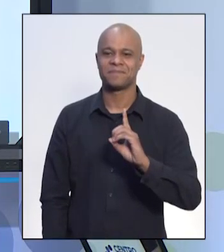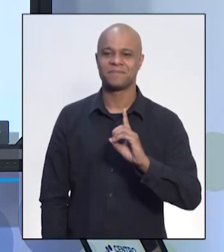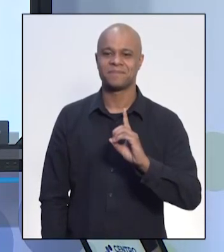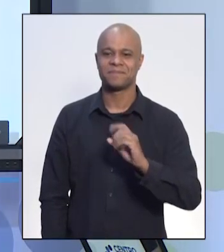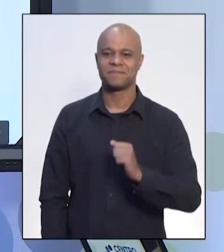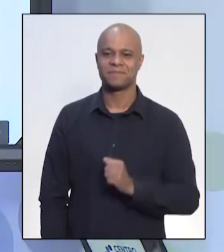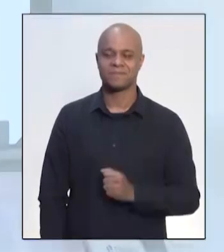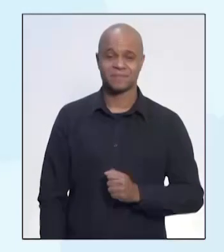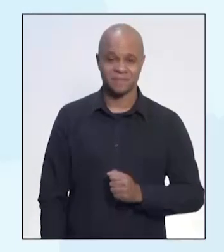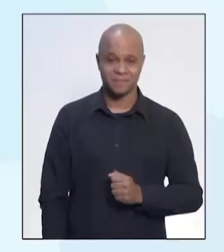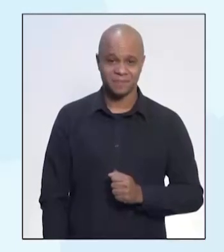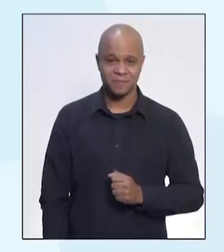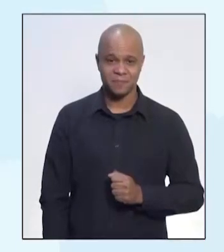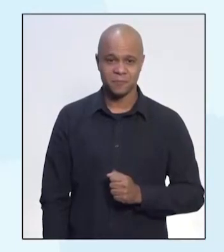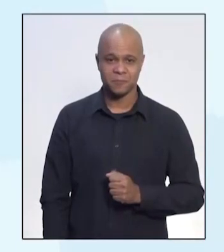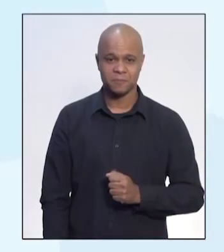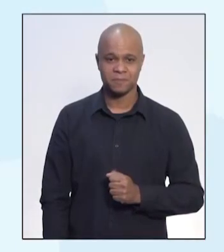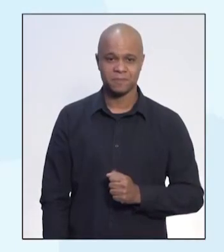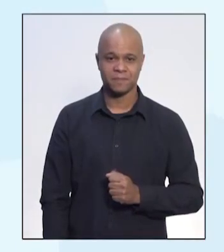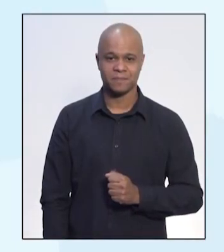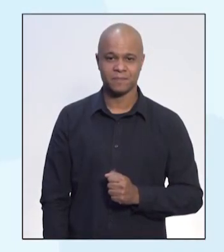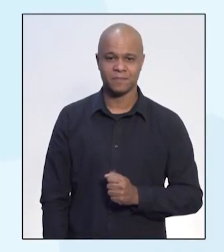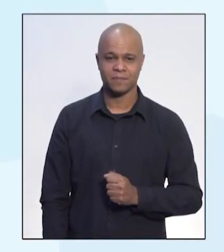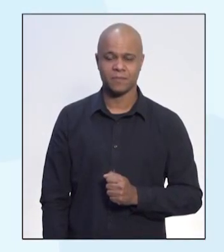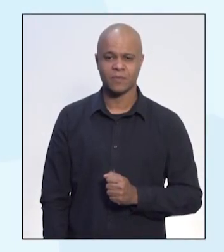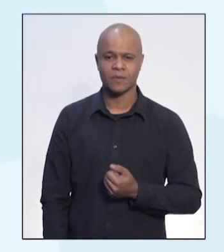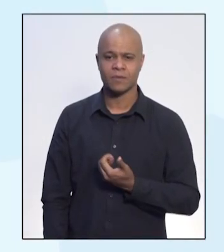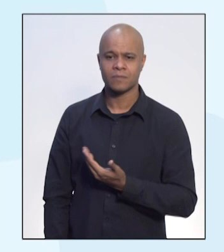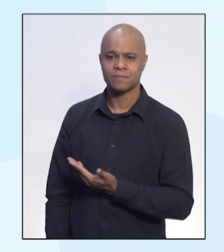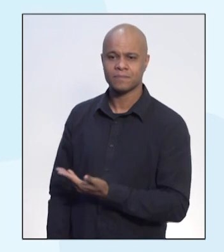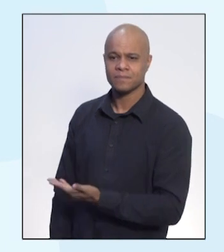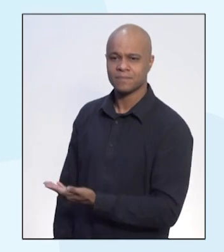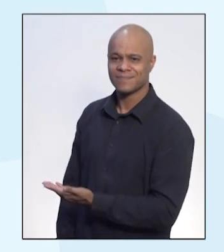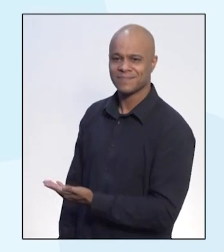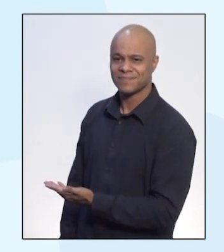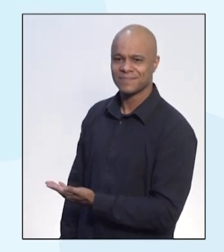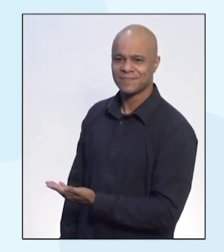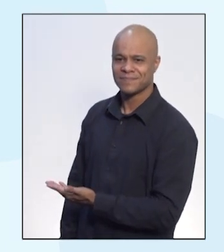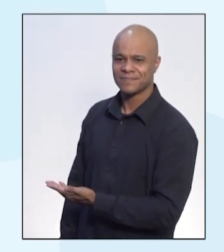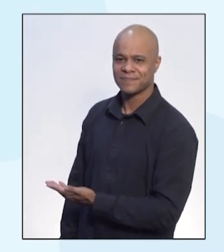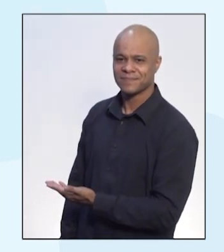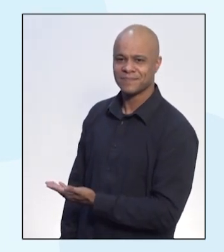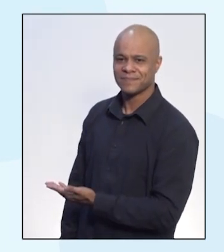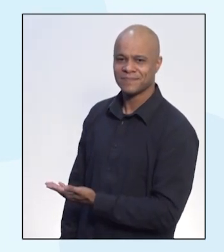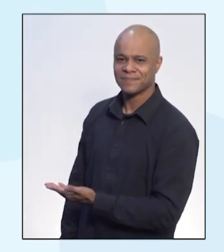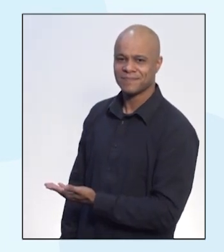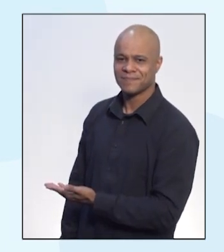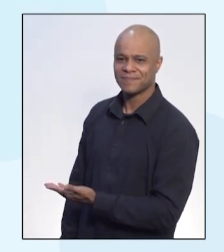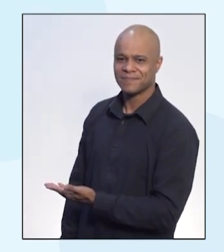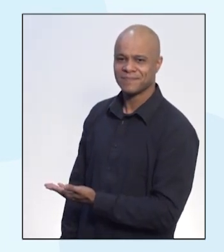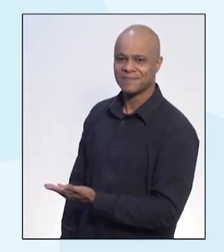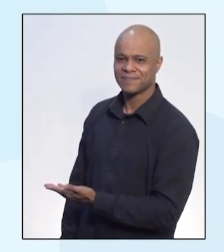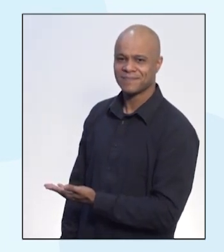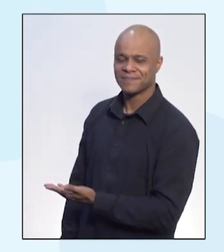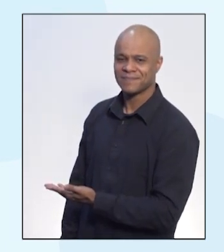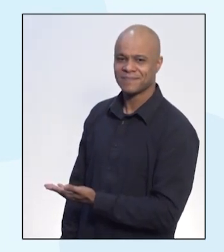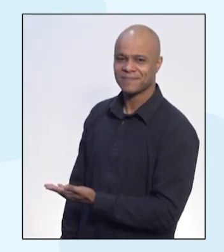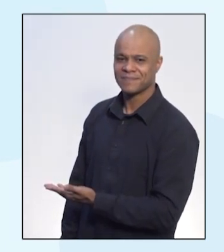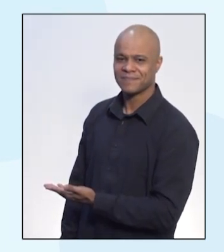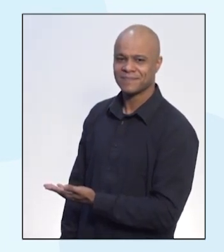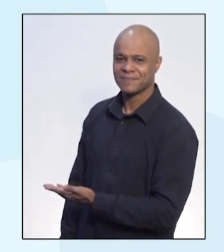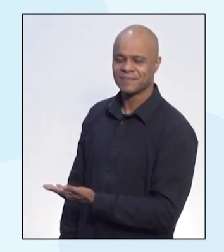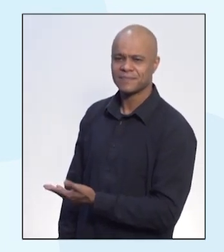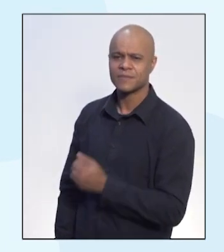Aê, por favor. Muito bem. O meu item D, ele pede agora só o final do exercício. Ele quer saber quem é a